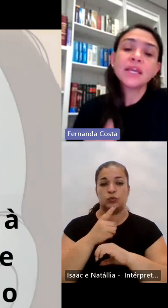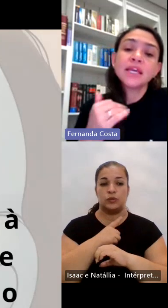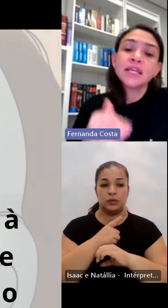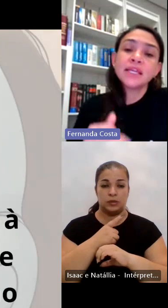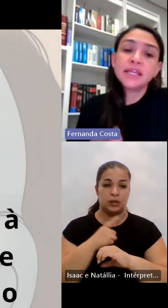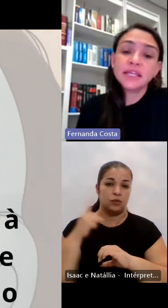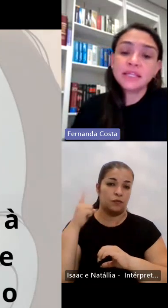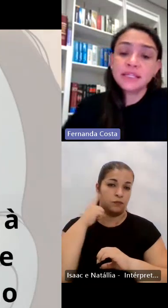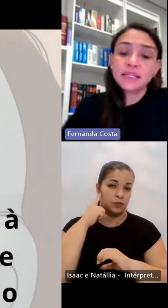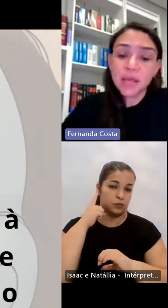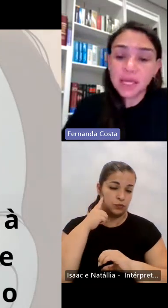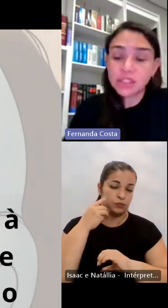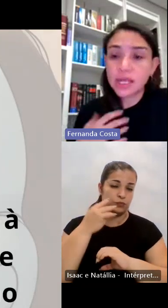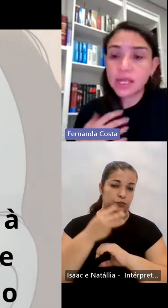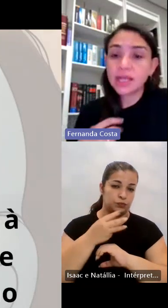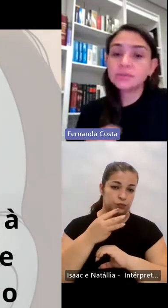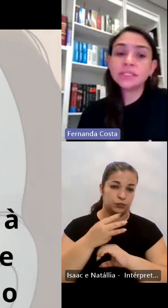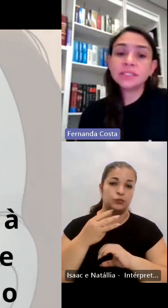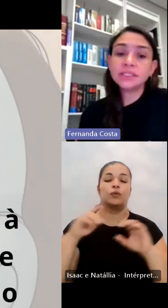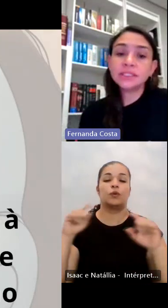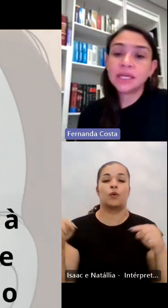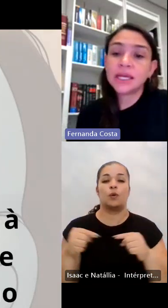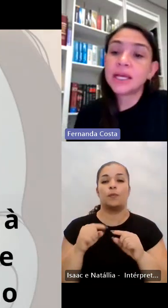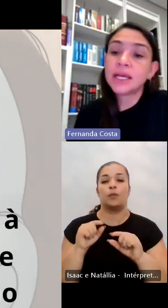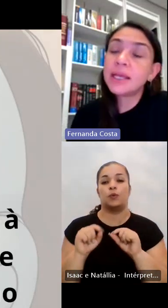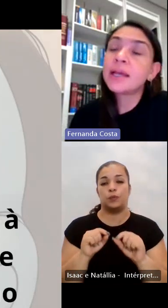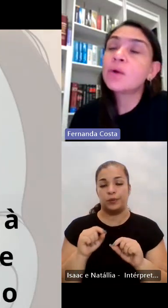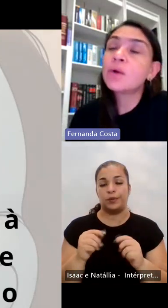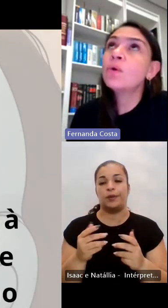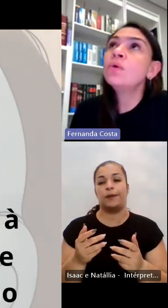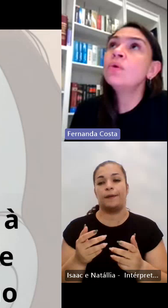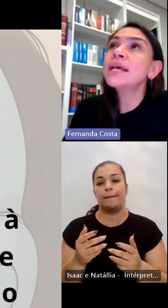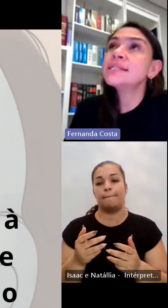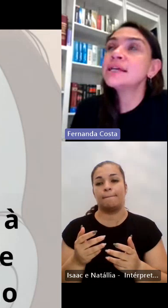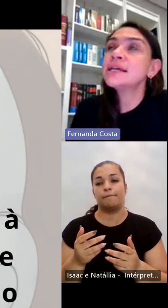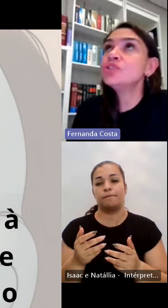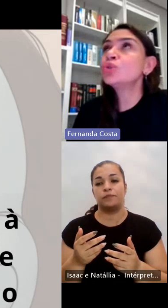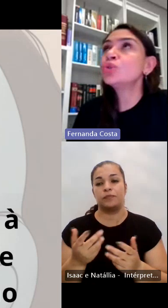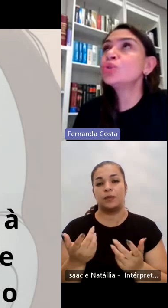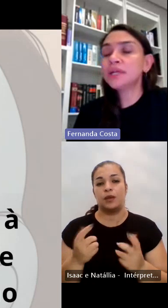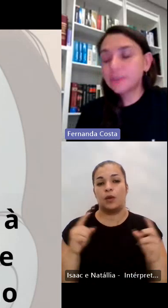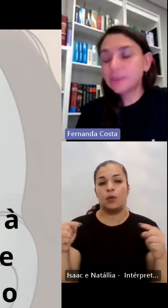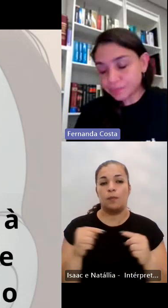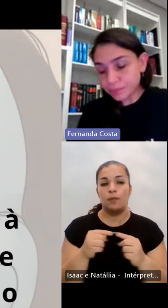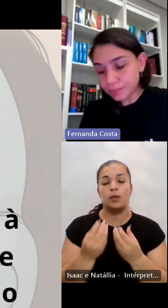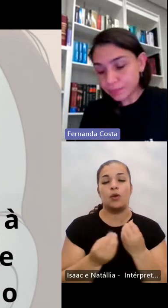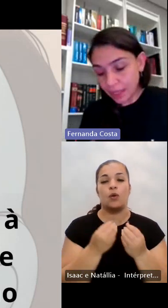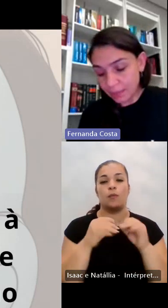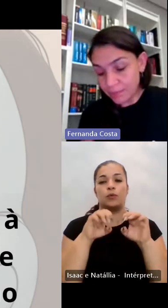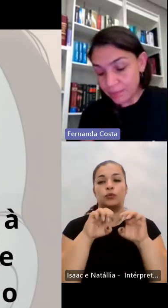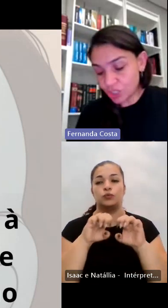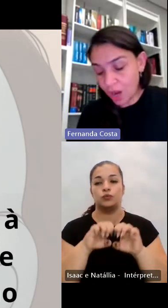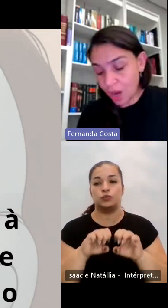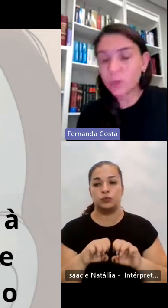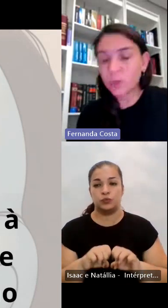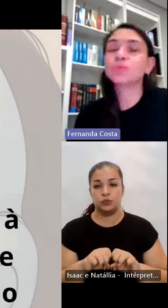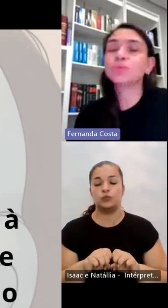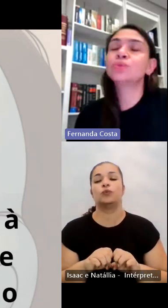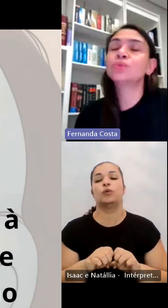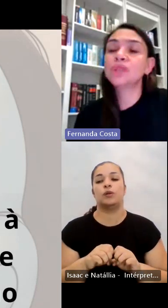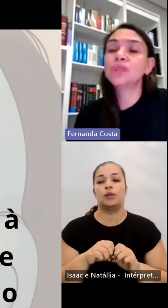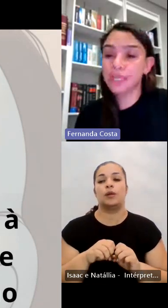né? Que estão relacionados ainda com essa estrutura